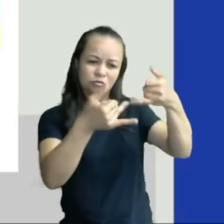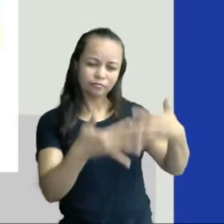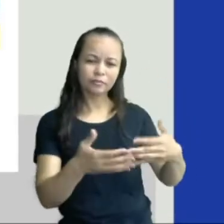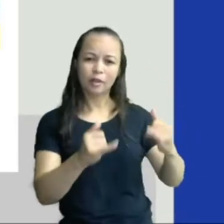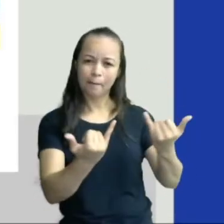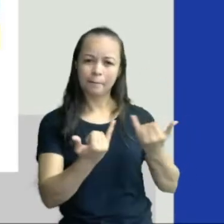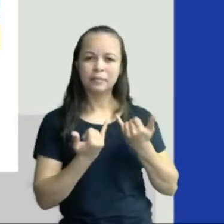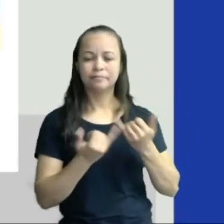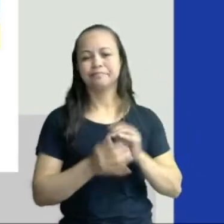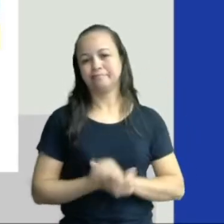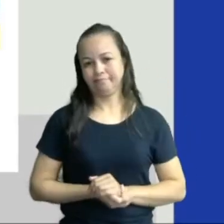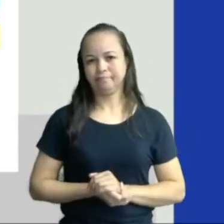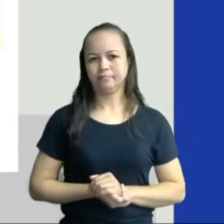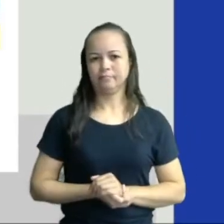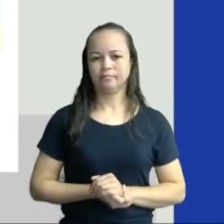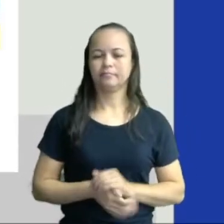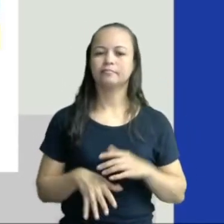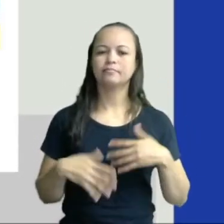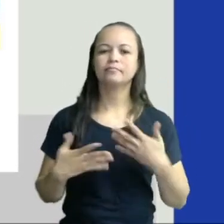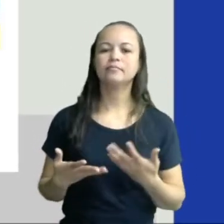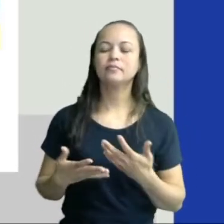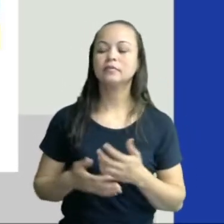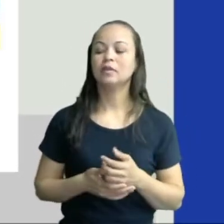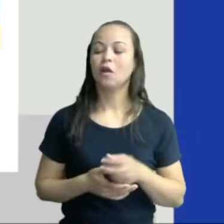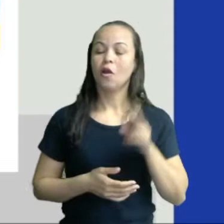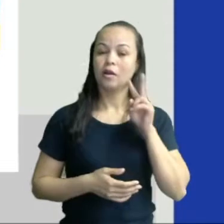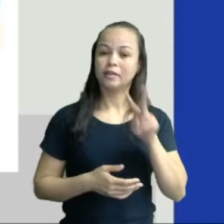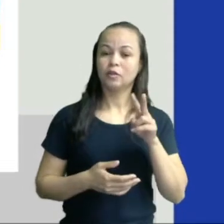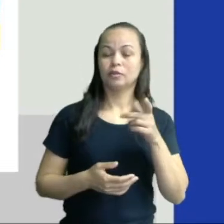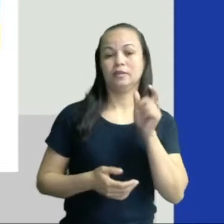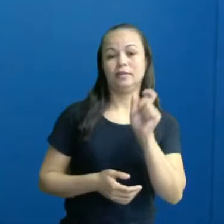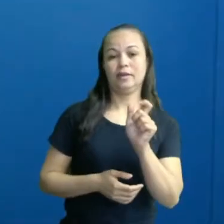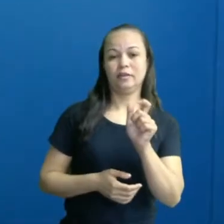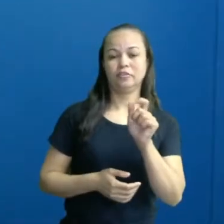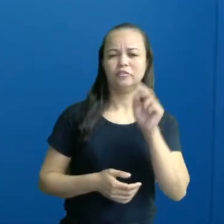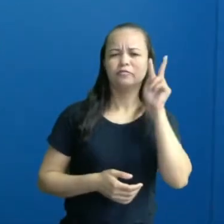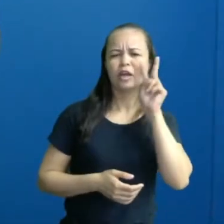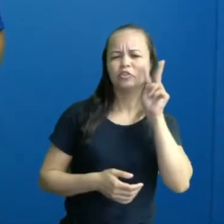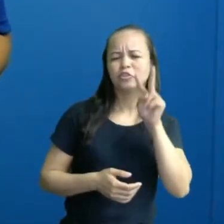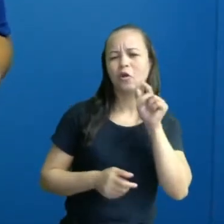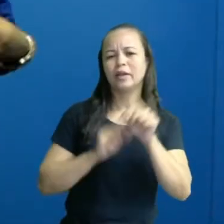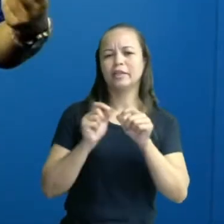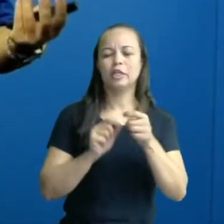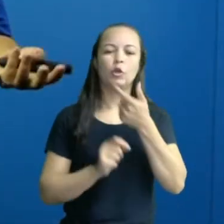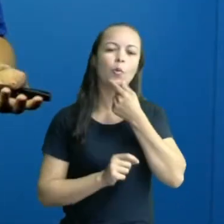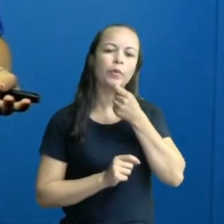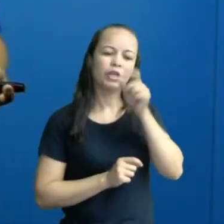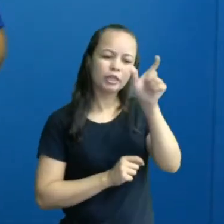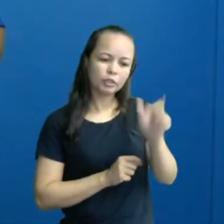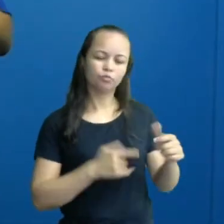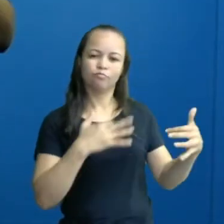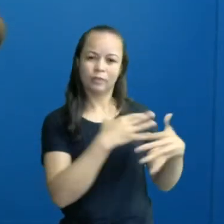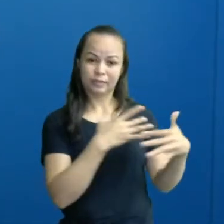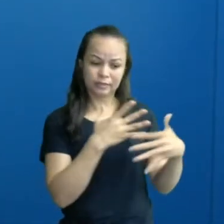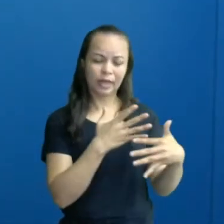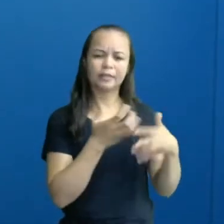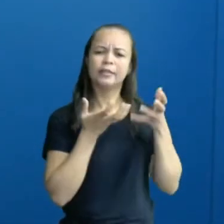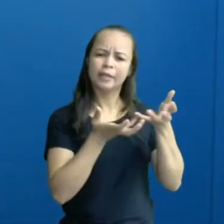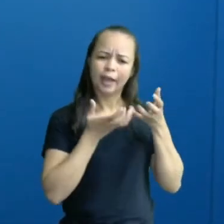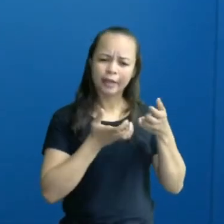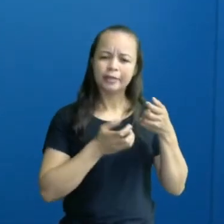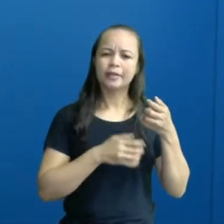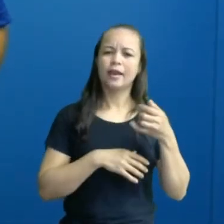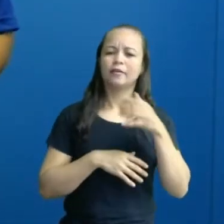Olha só, a gente viu na historinha que o menino da cidade, ele tentou atrair o menino do campo com as coisas que